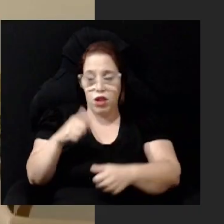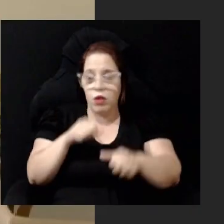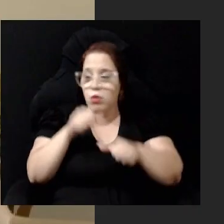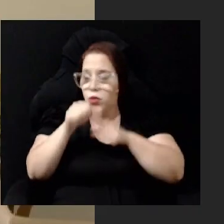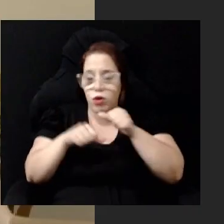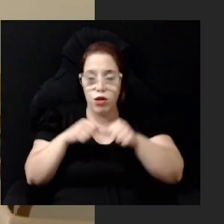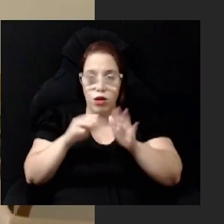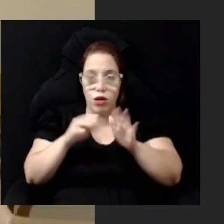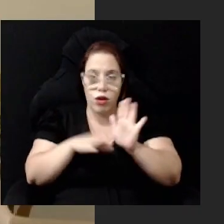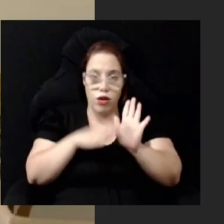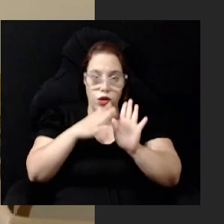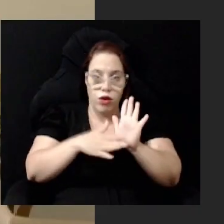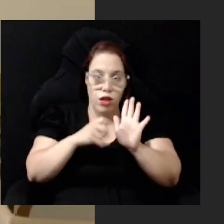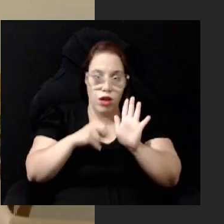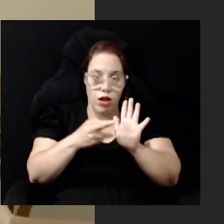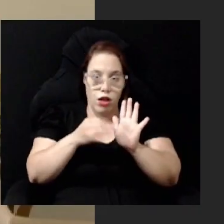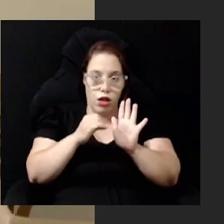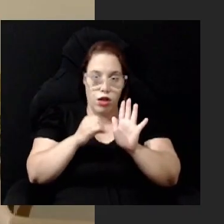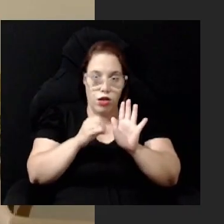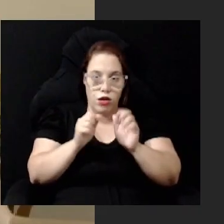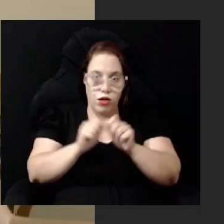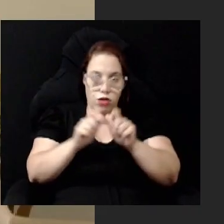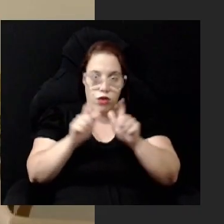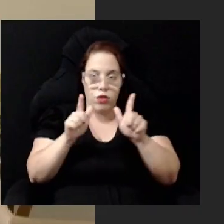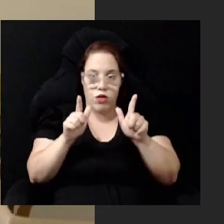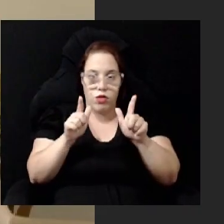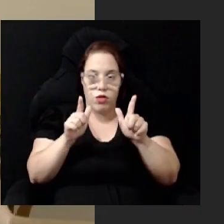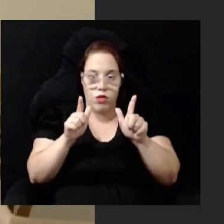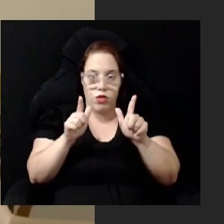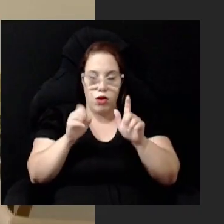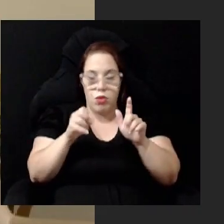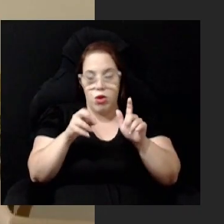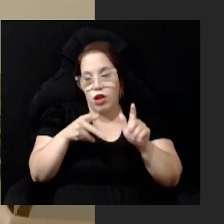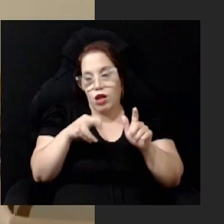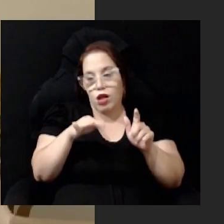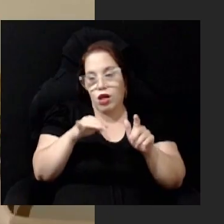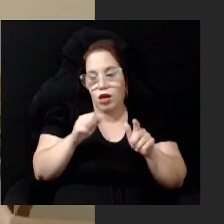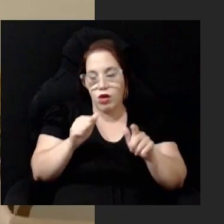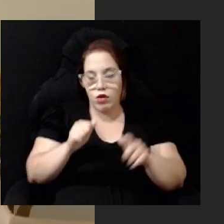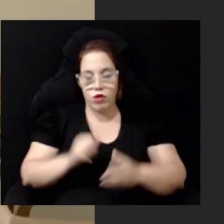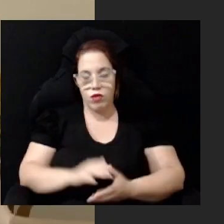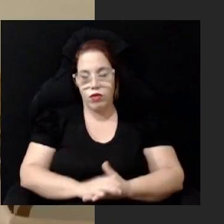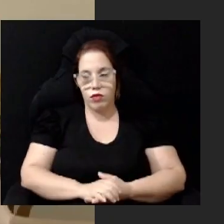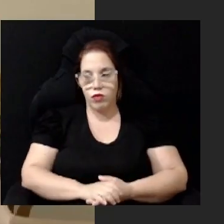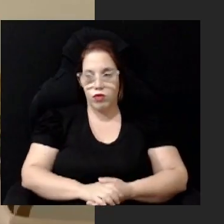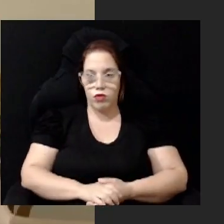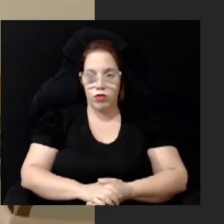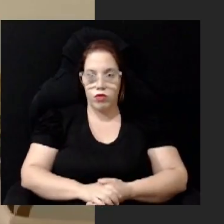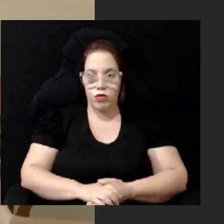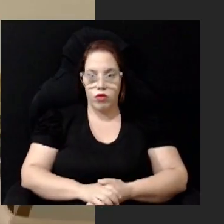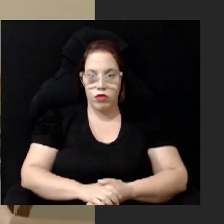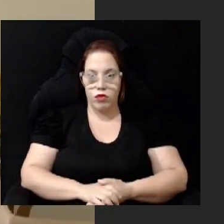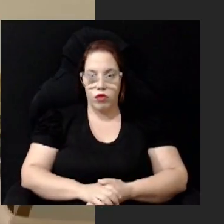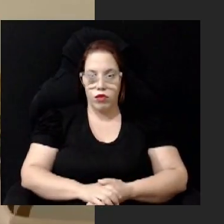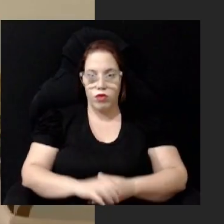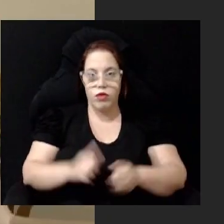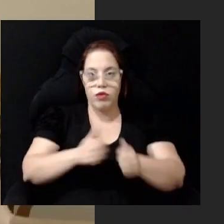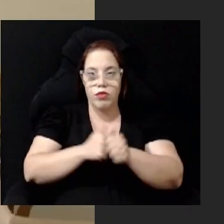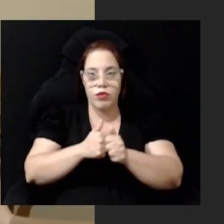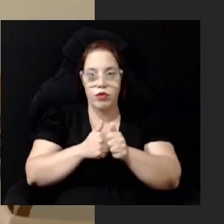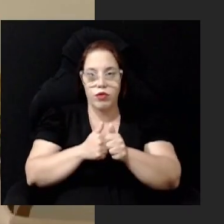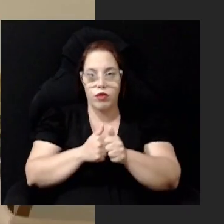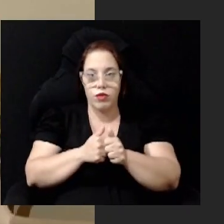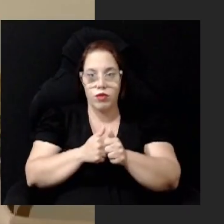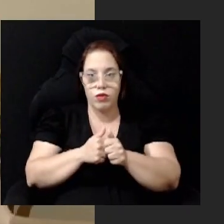na imagem, na lesão, claramente ela se mostra benigna, em geral não precisa fazer acompanhamento mais. Para